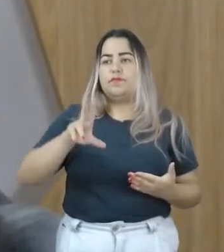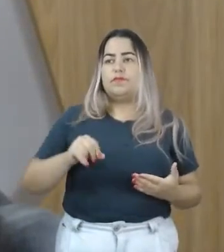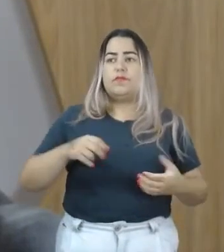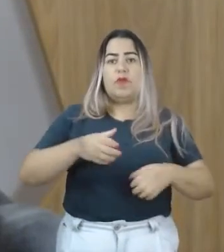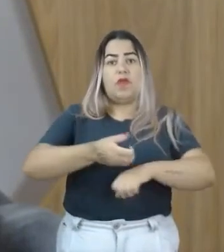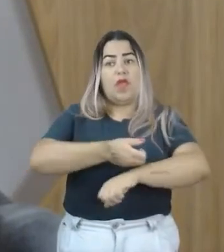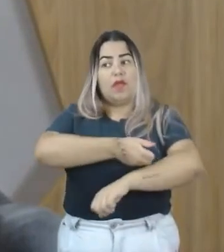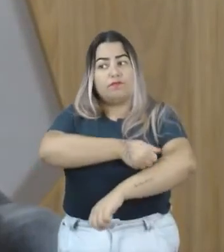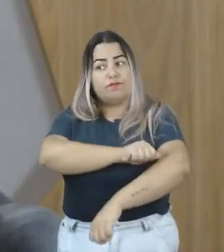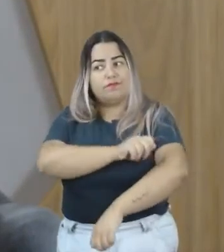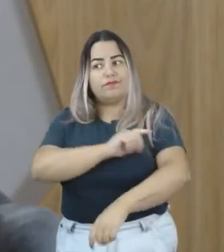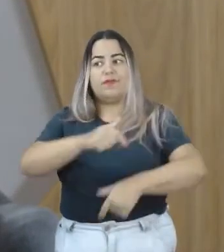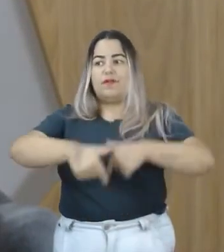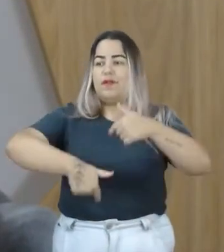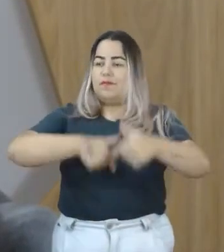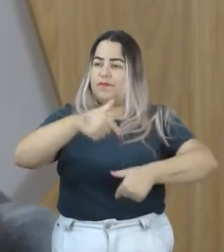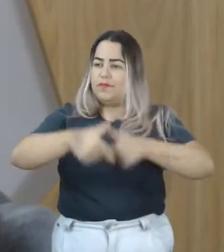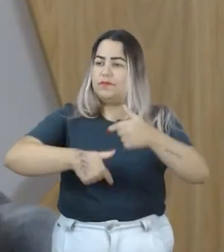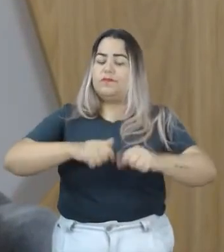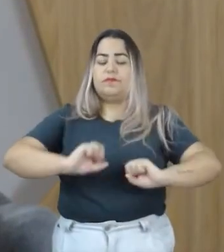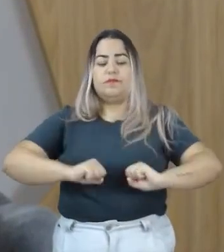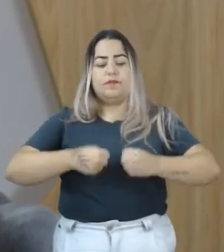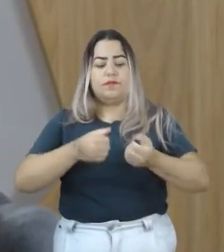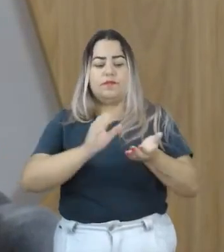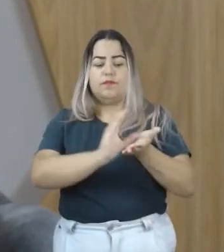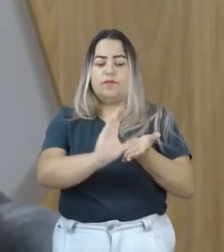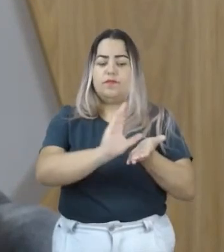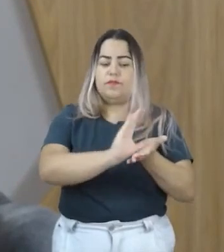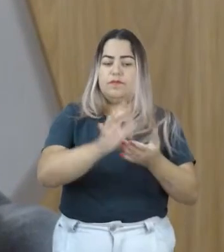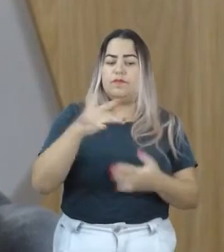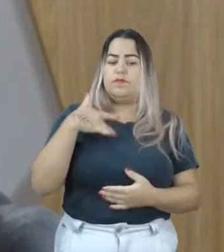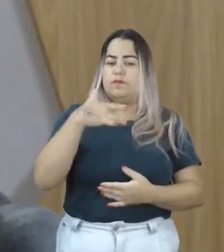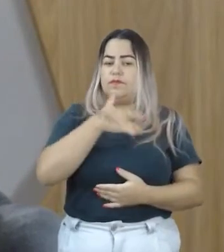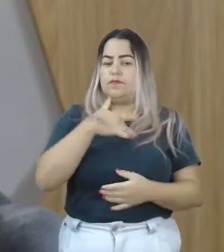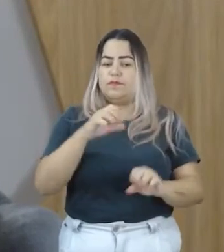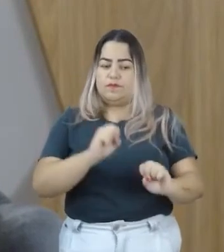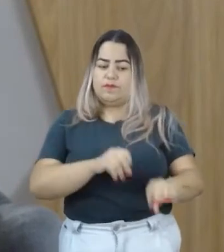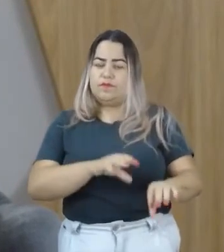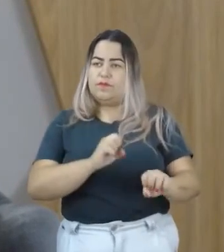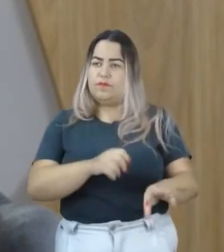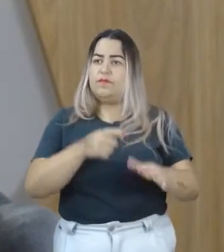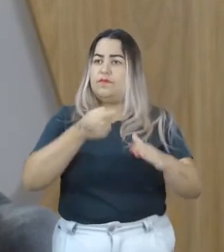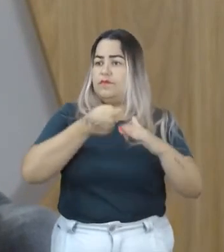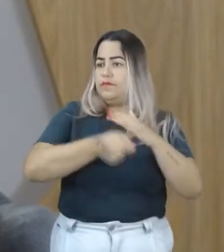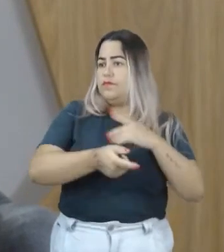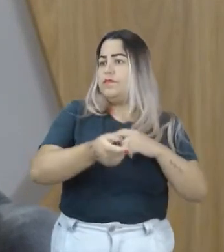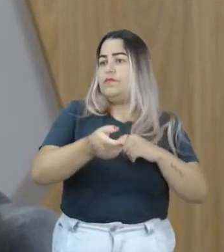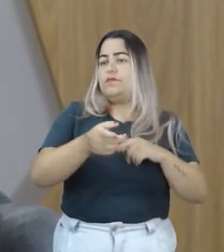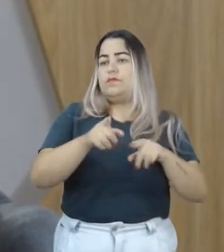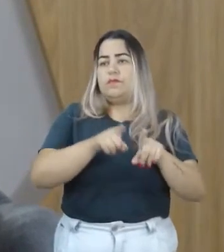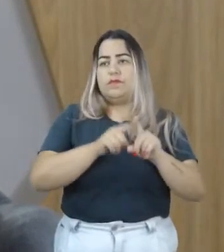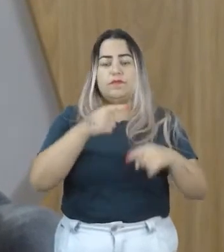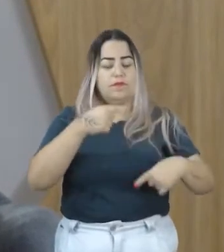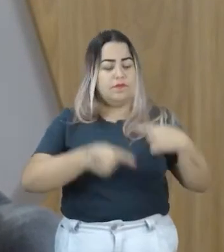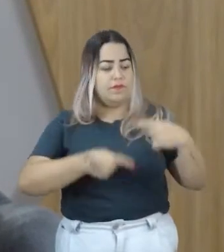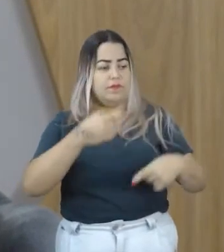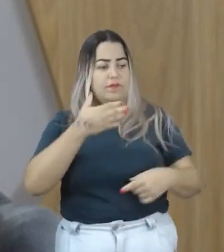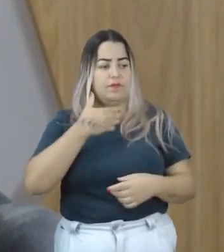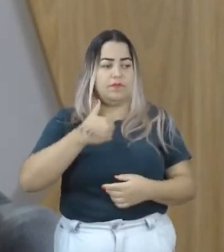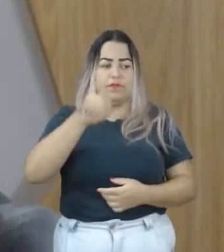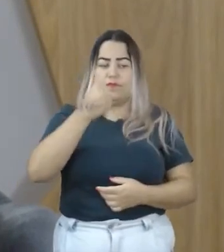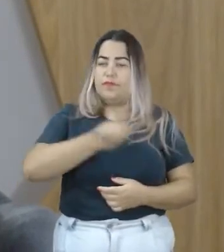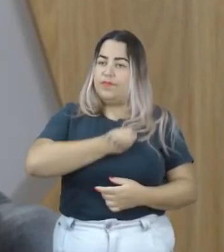mangas, trabalhar, disputar mais recursos para a saúde, para a educação, investimentos em políticas que qualificam a vida